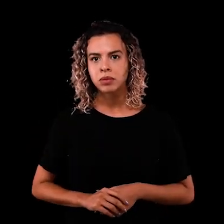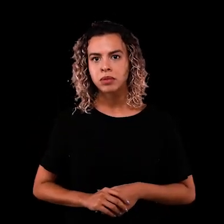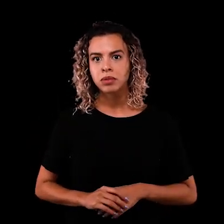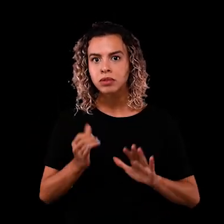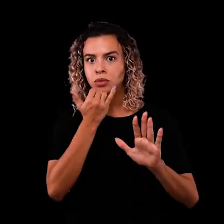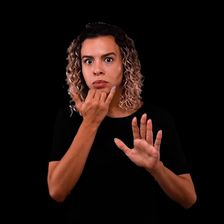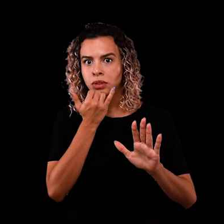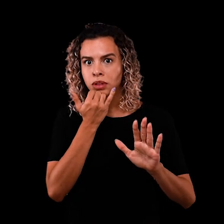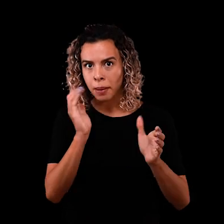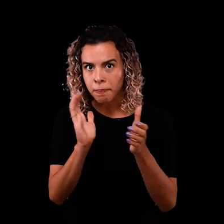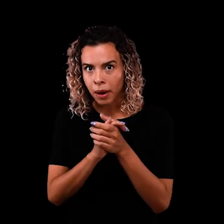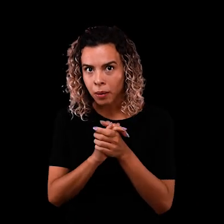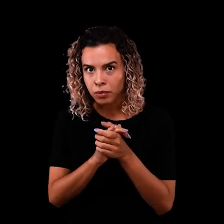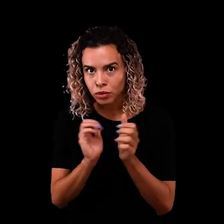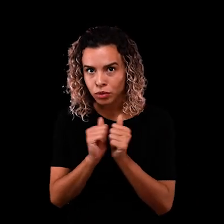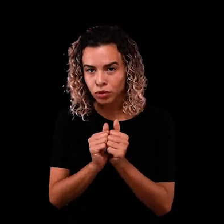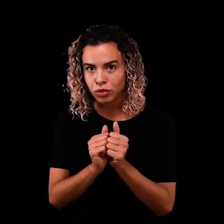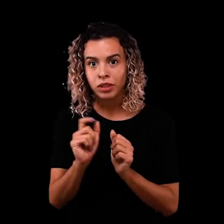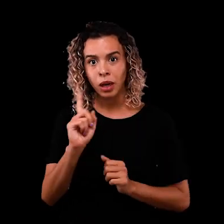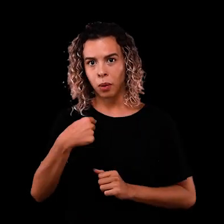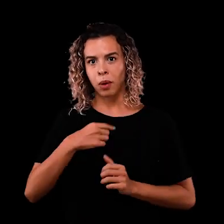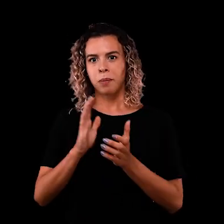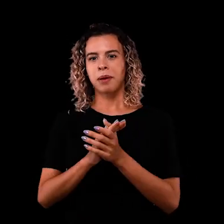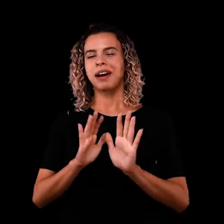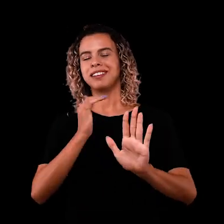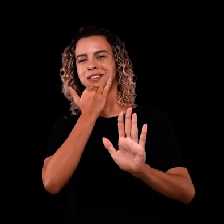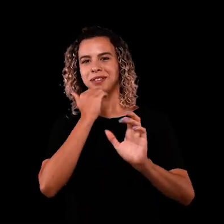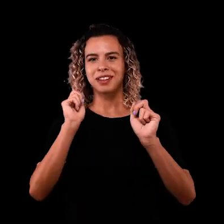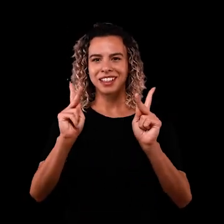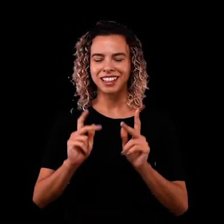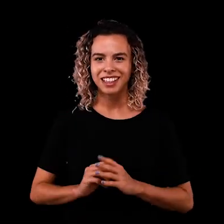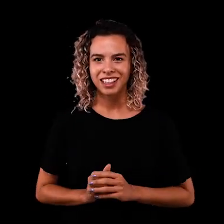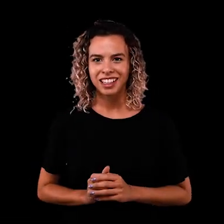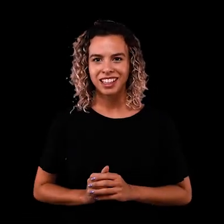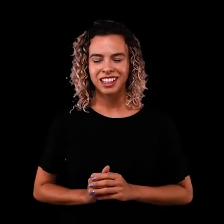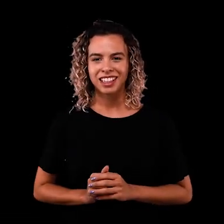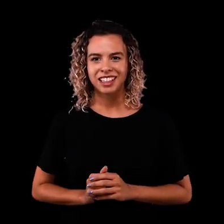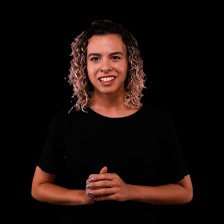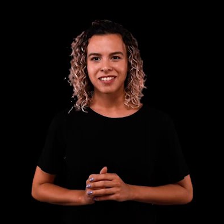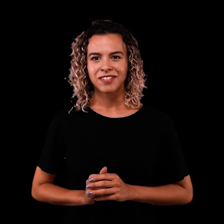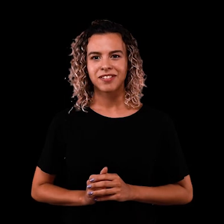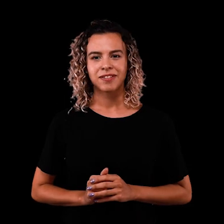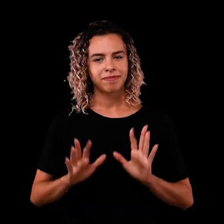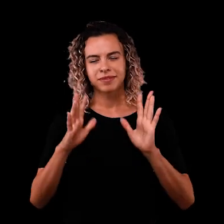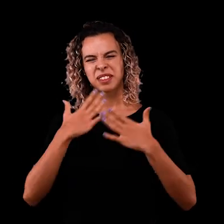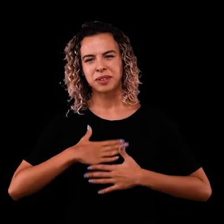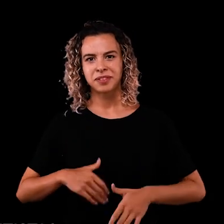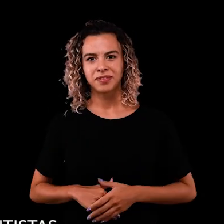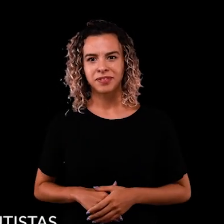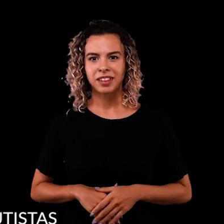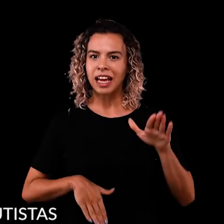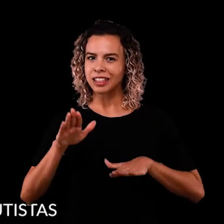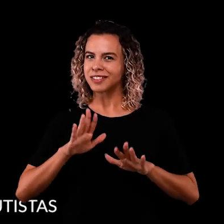palmas. Desculpa, eu não sabia. Era pra eu bater junto também ou não? Não precisa. Ah, ok. Perdão.